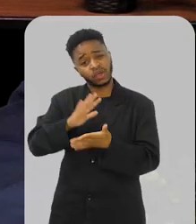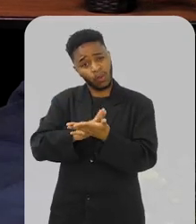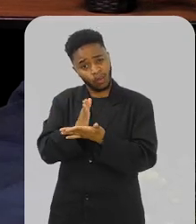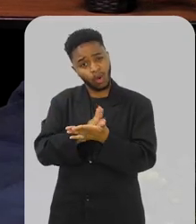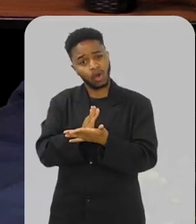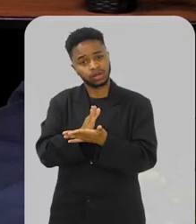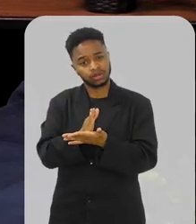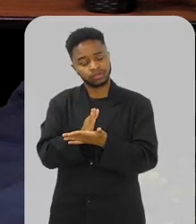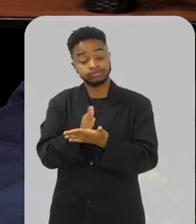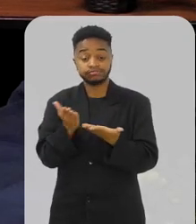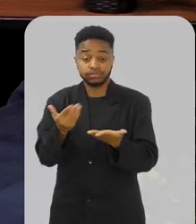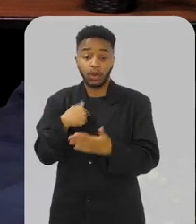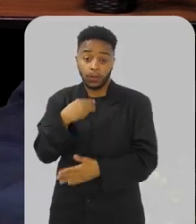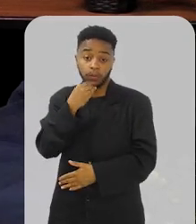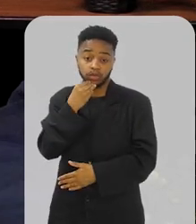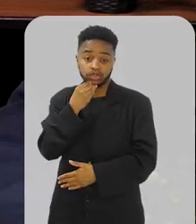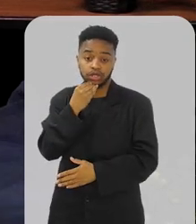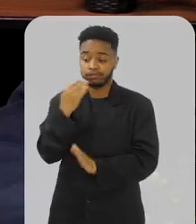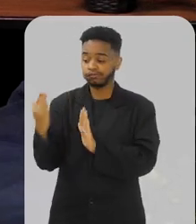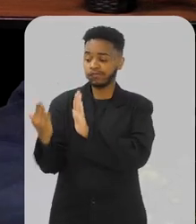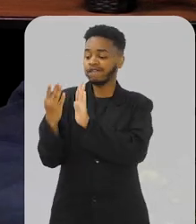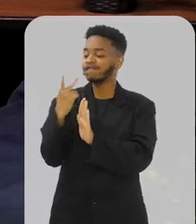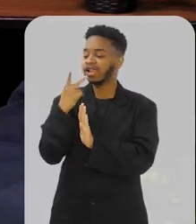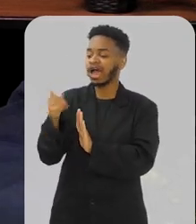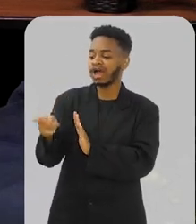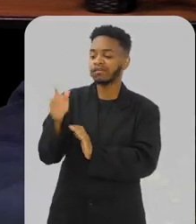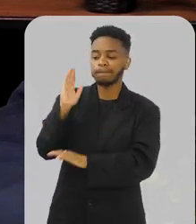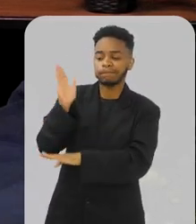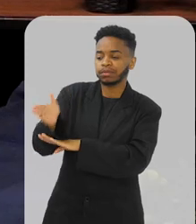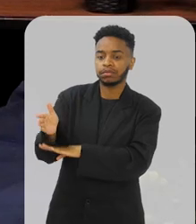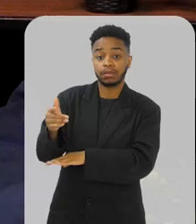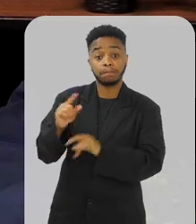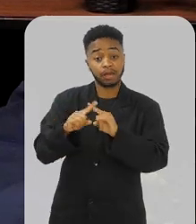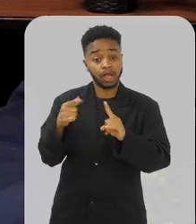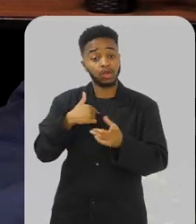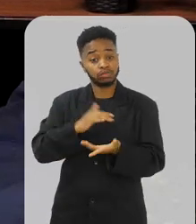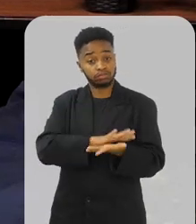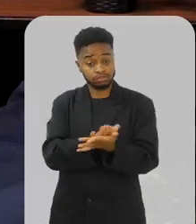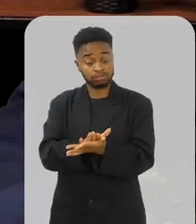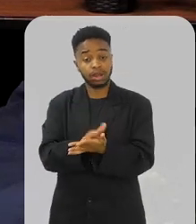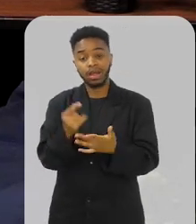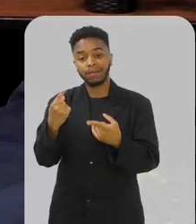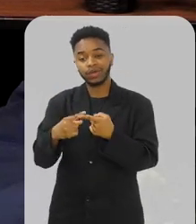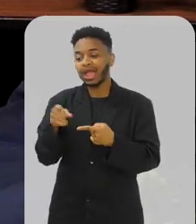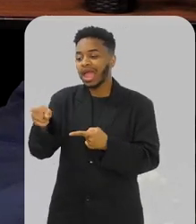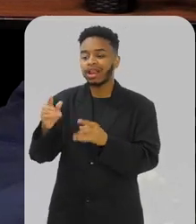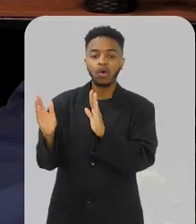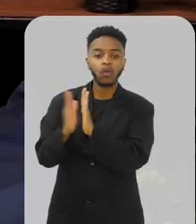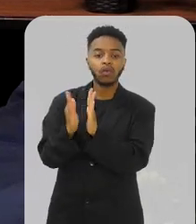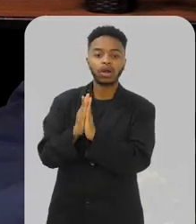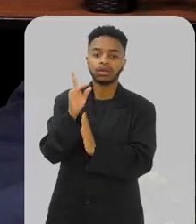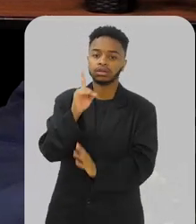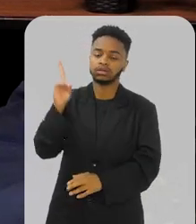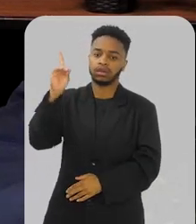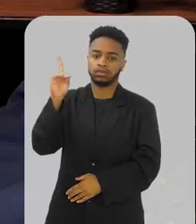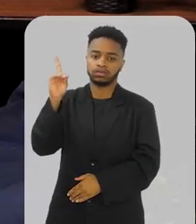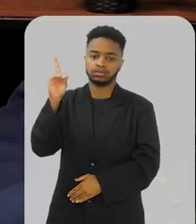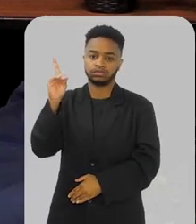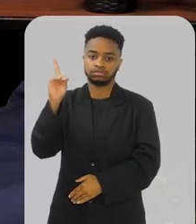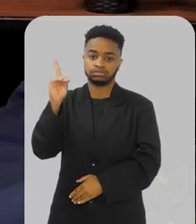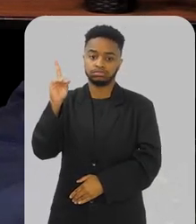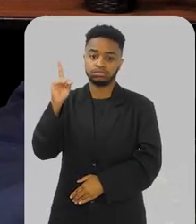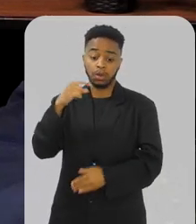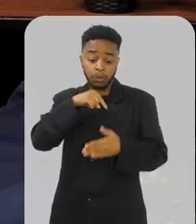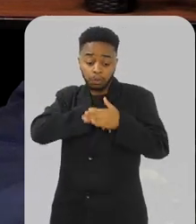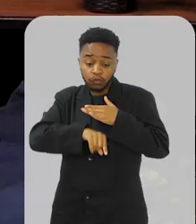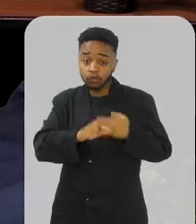vezes. Podia chegar lá e falar isso, eu ia estar sendo intolerante. Porque ela está orando a Deus